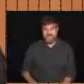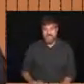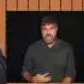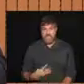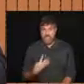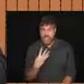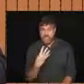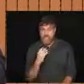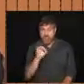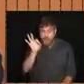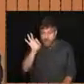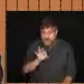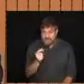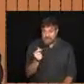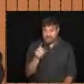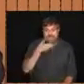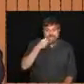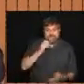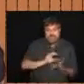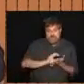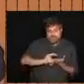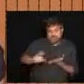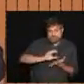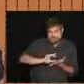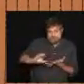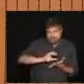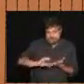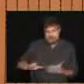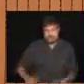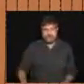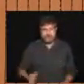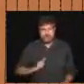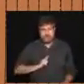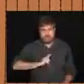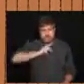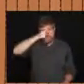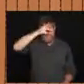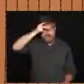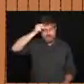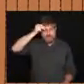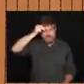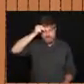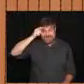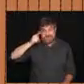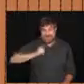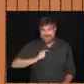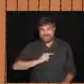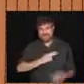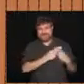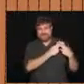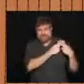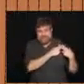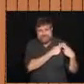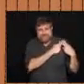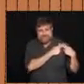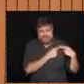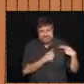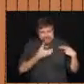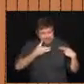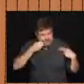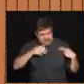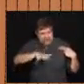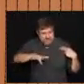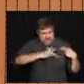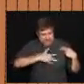do orçamento. Ou seja, os prefeitos foram ficando com o encargo da